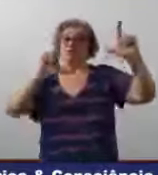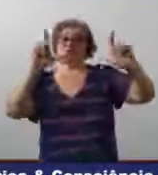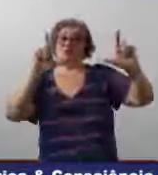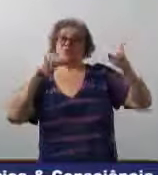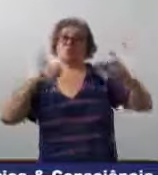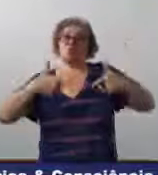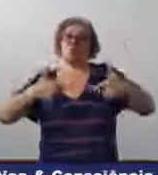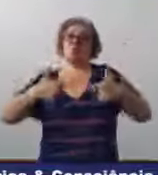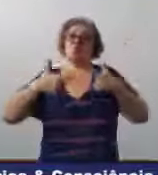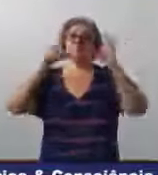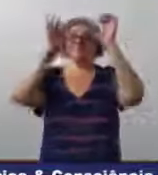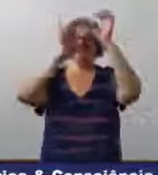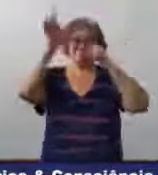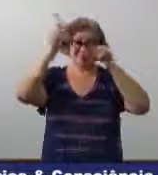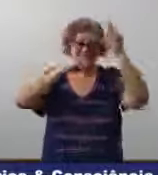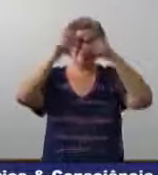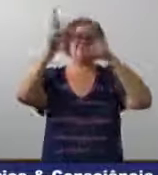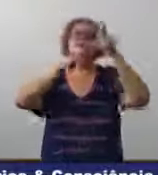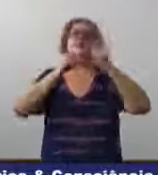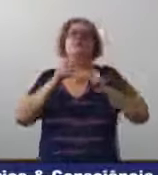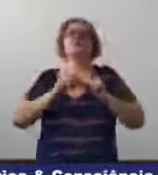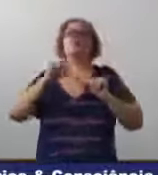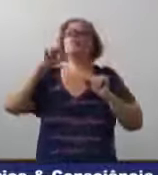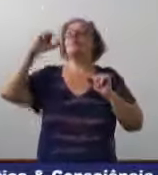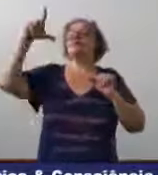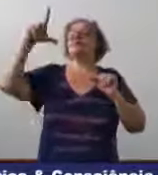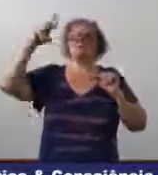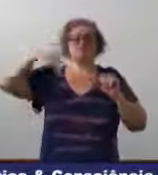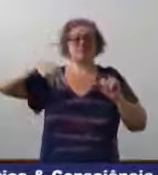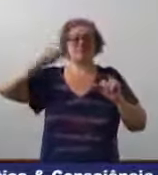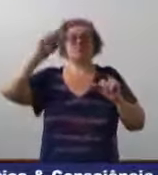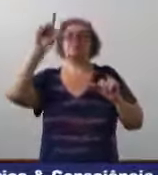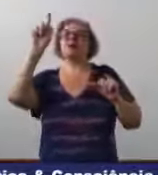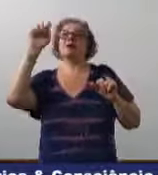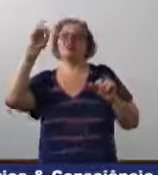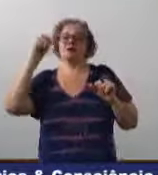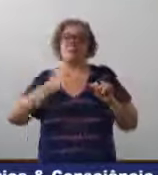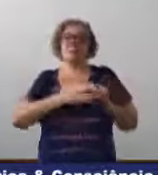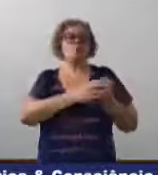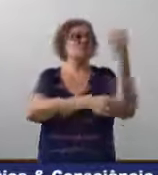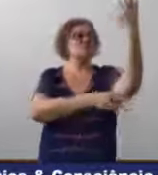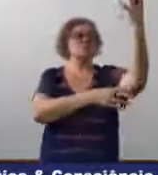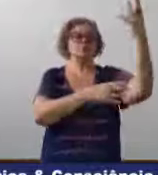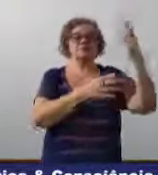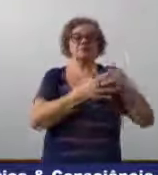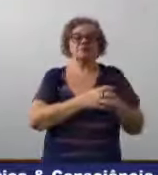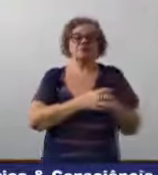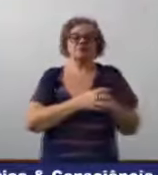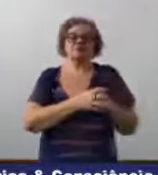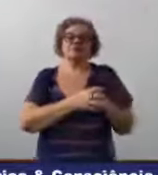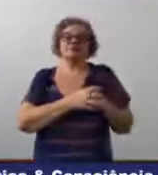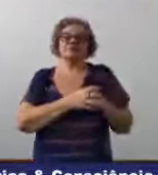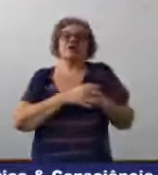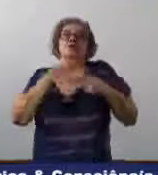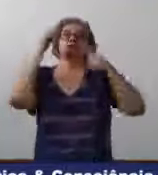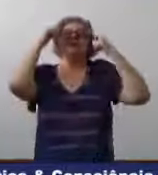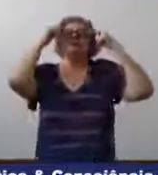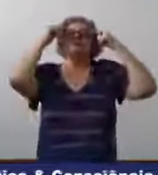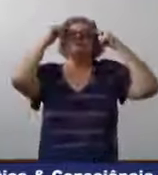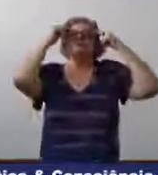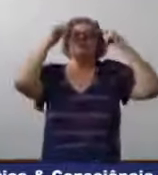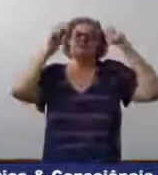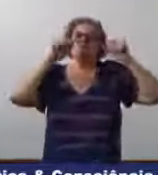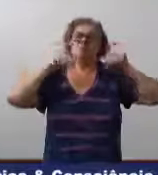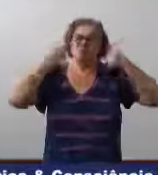nas Estrelas, o grande mago faz com que o foguete saia de dentro do barro pela força do